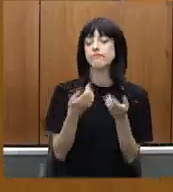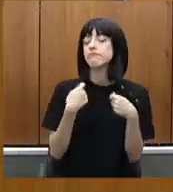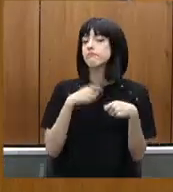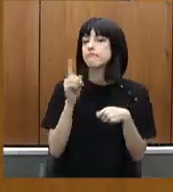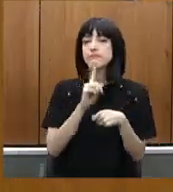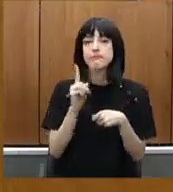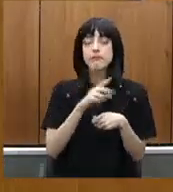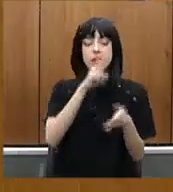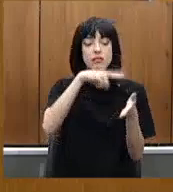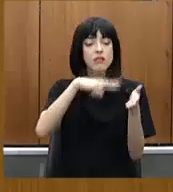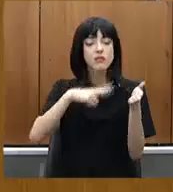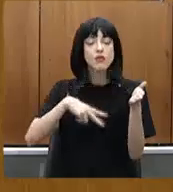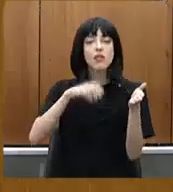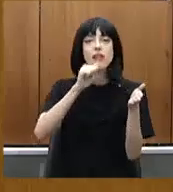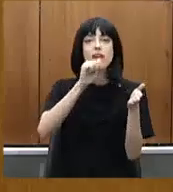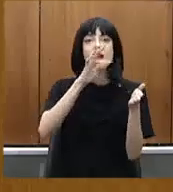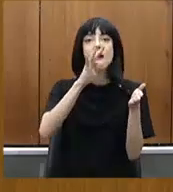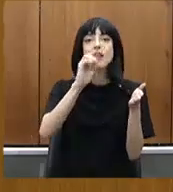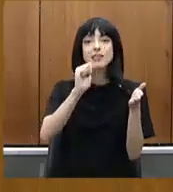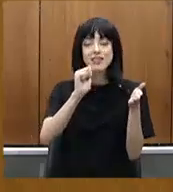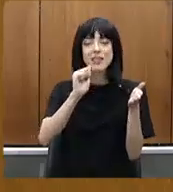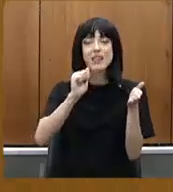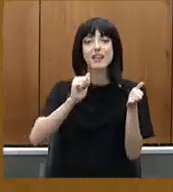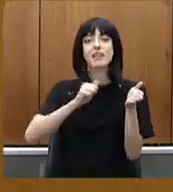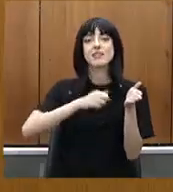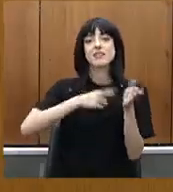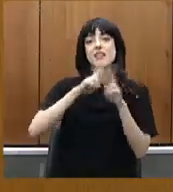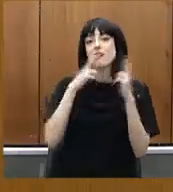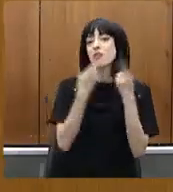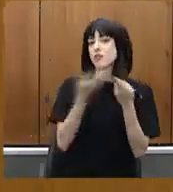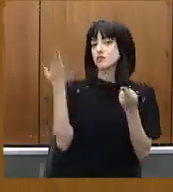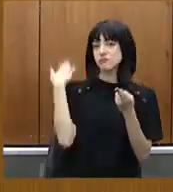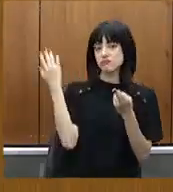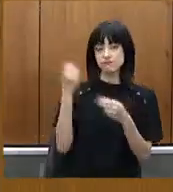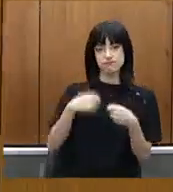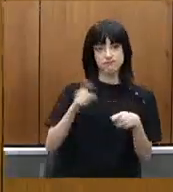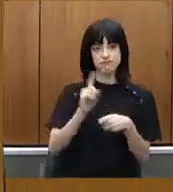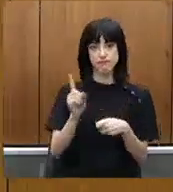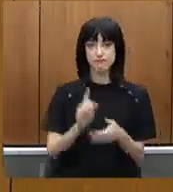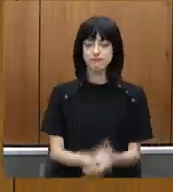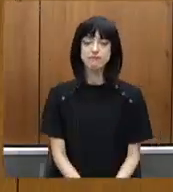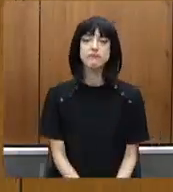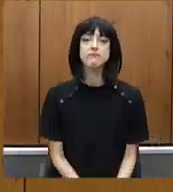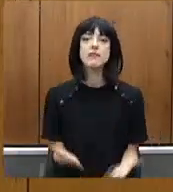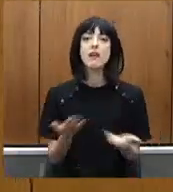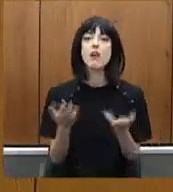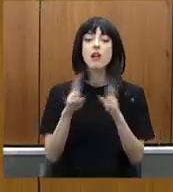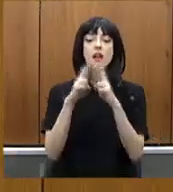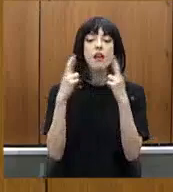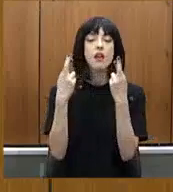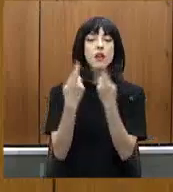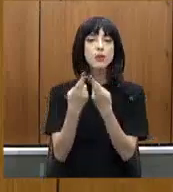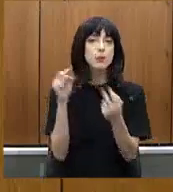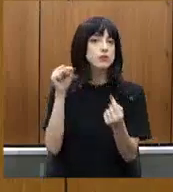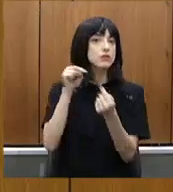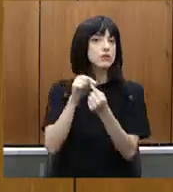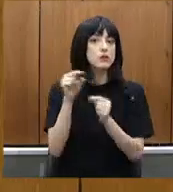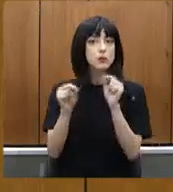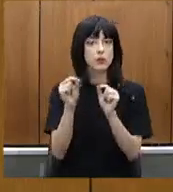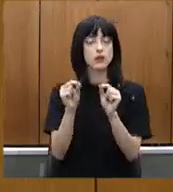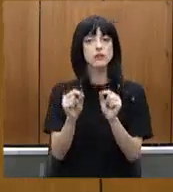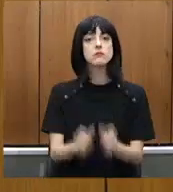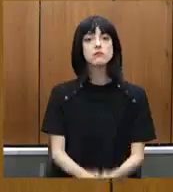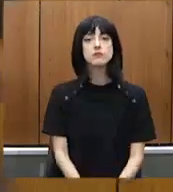anterior considera por aprovado e solicita sua subscrição esta reunião se destina a prestar